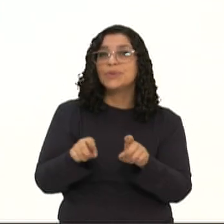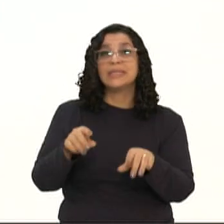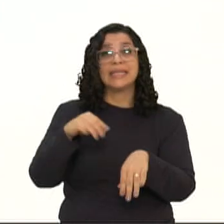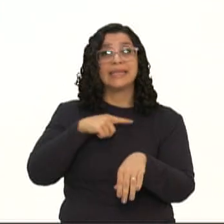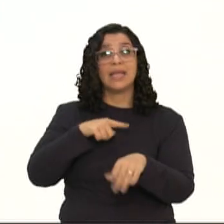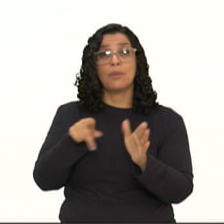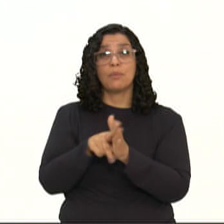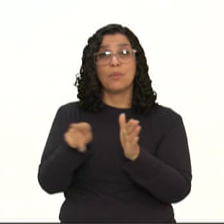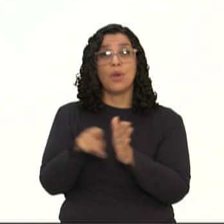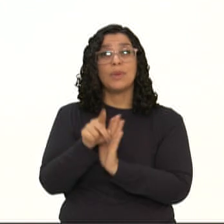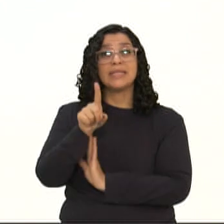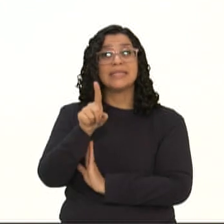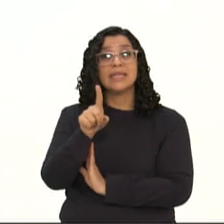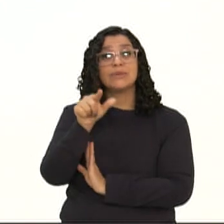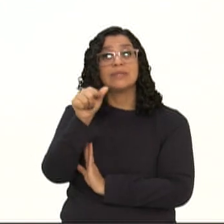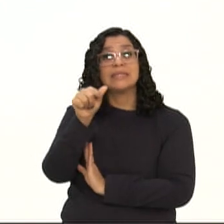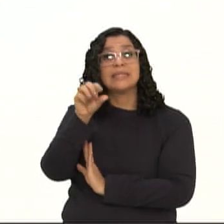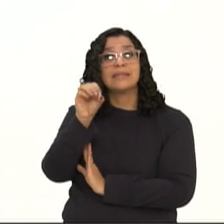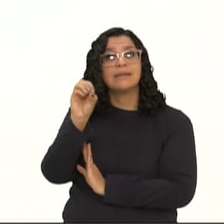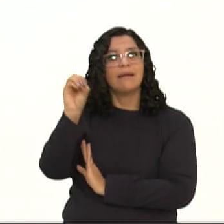temperatura 170 graus.